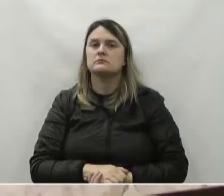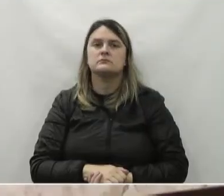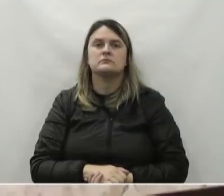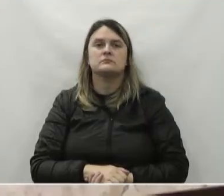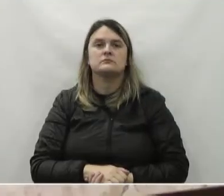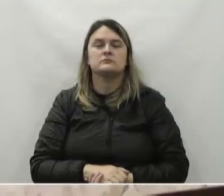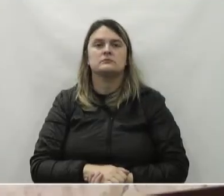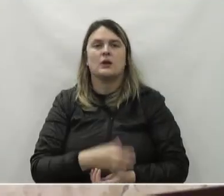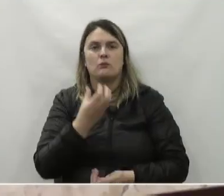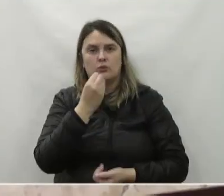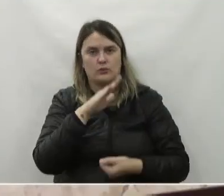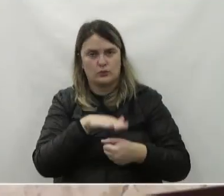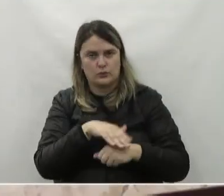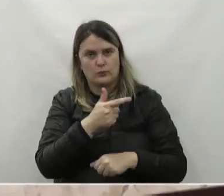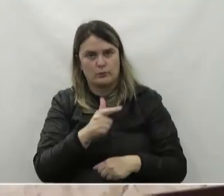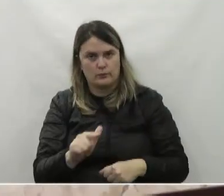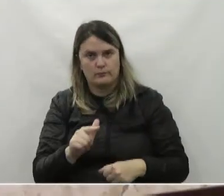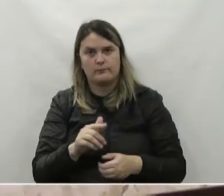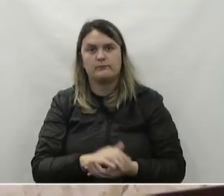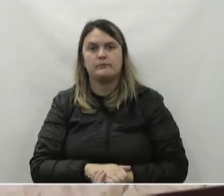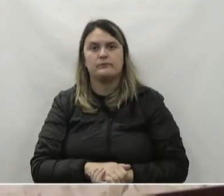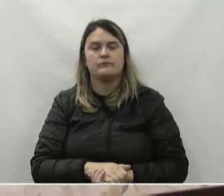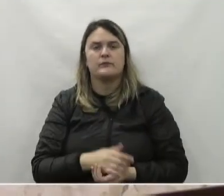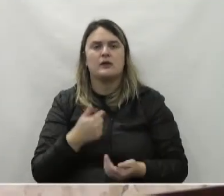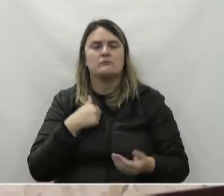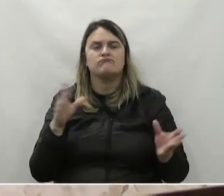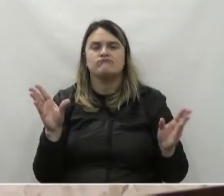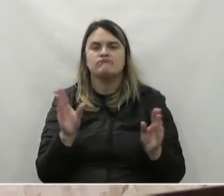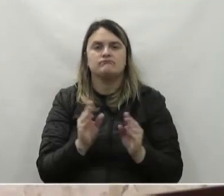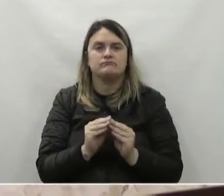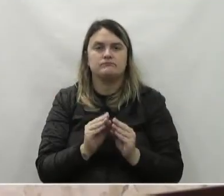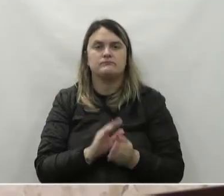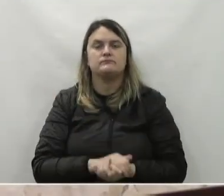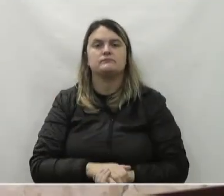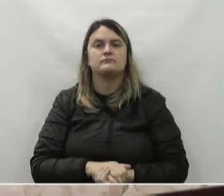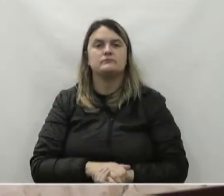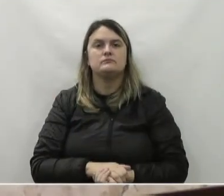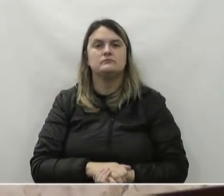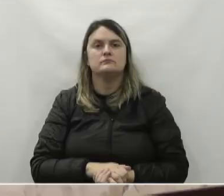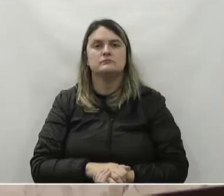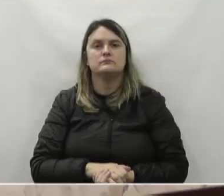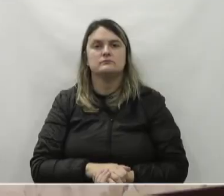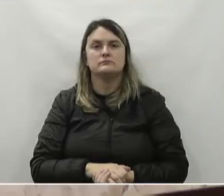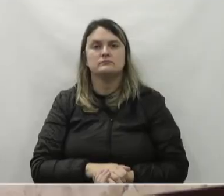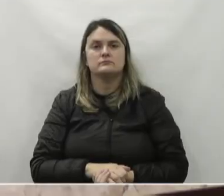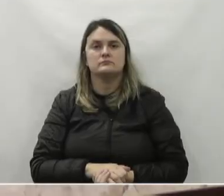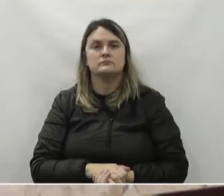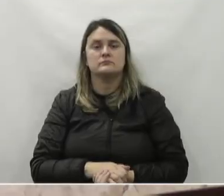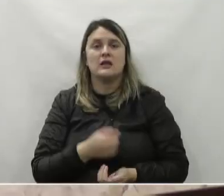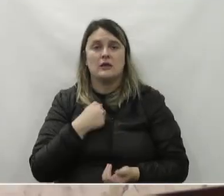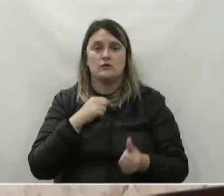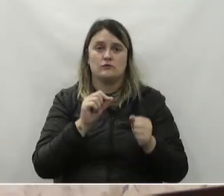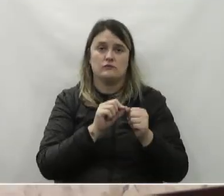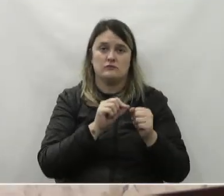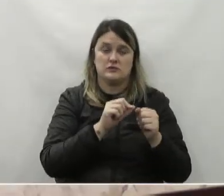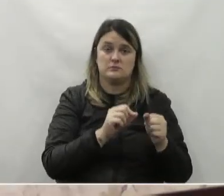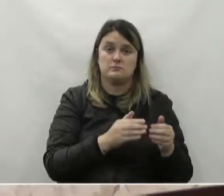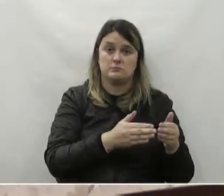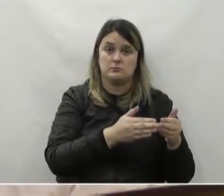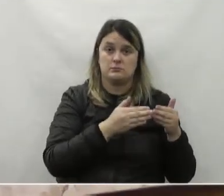Boa noite aí de novo. Quero ser breve. Eu fiz um pedido